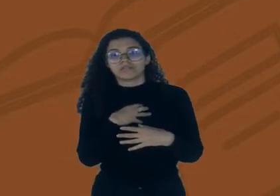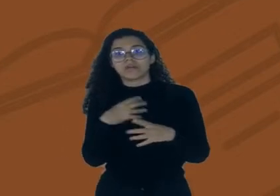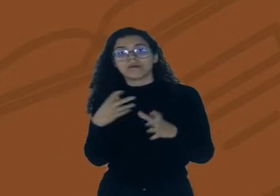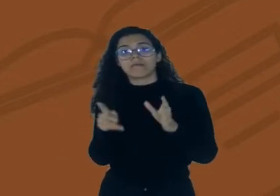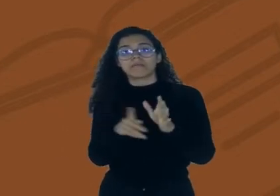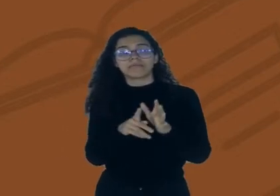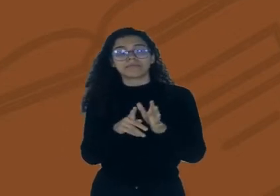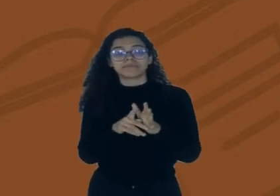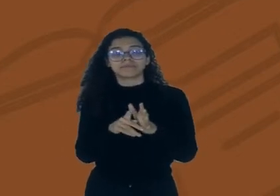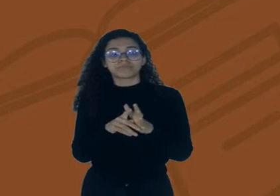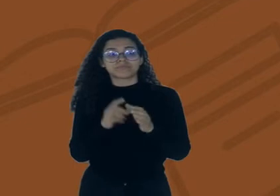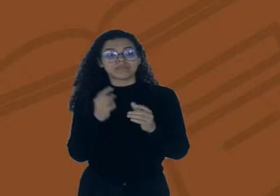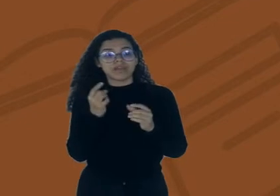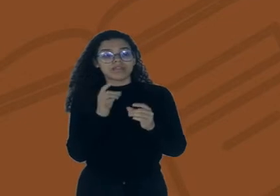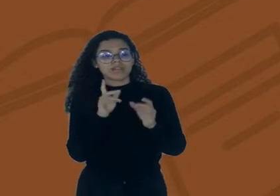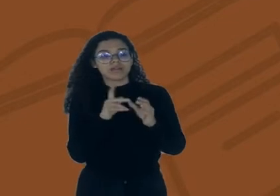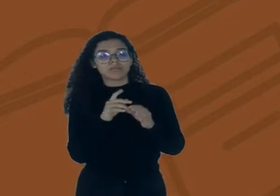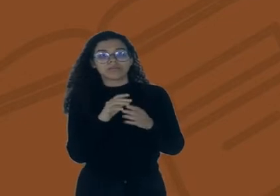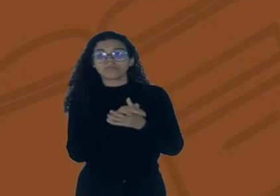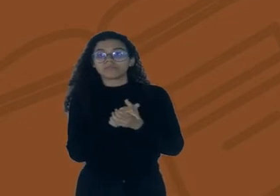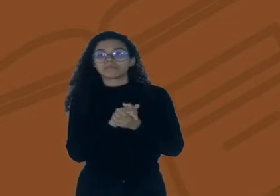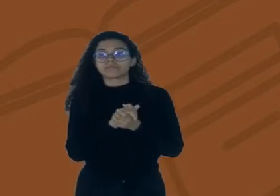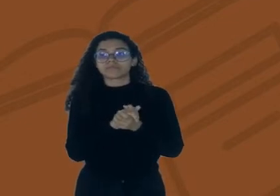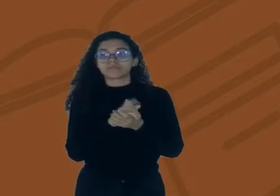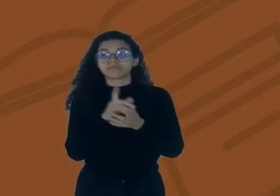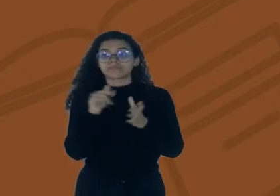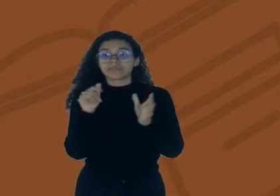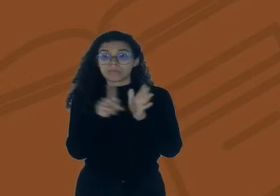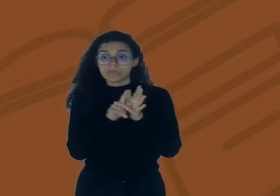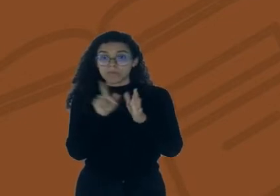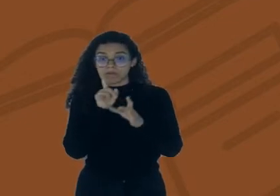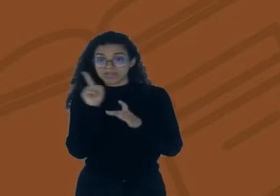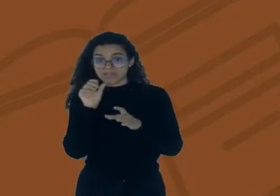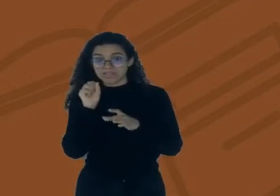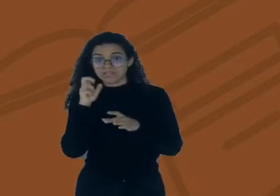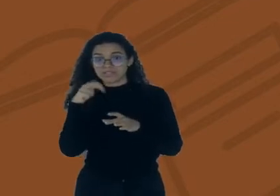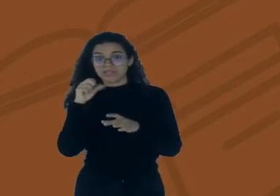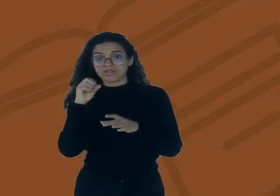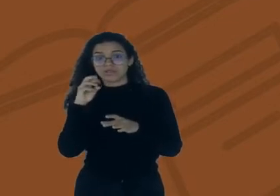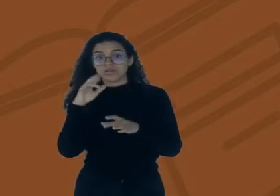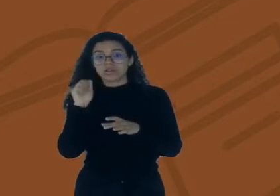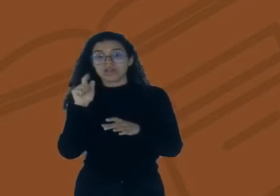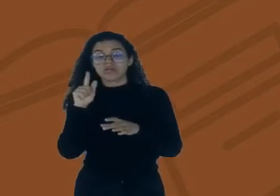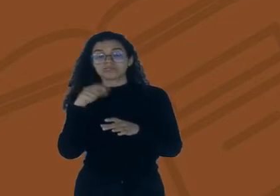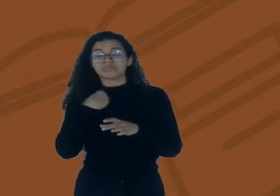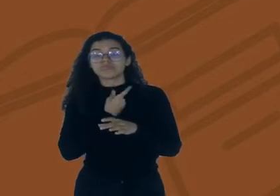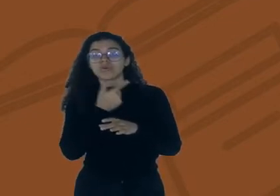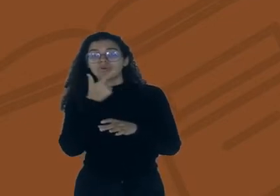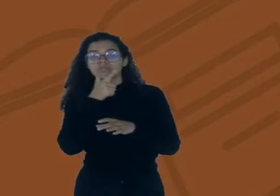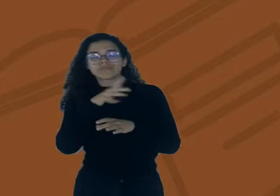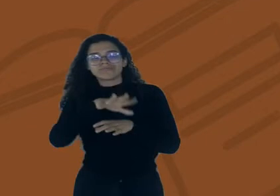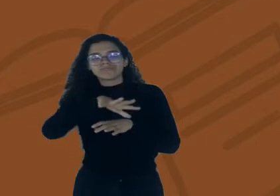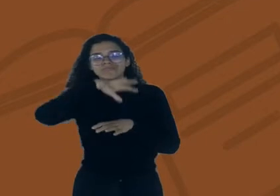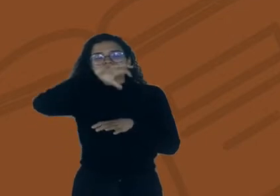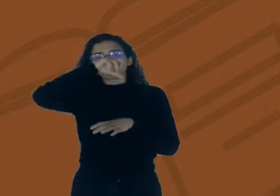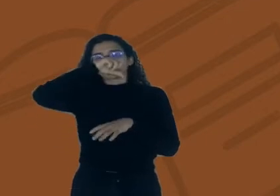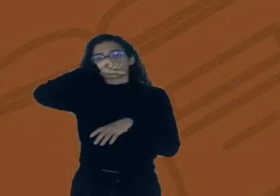dos sentidos. É por meio dos neurônios sensoriais que a gente, olha, capta os